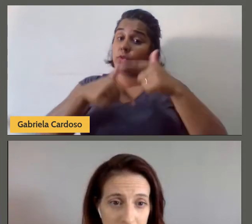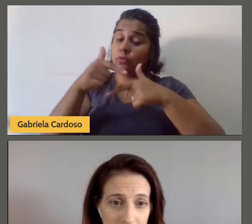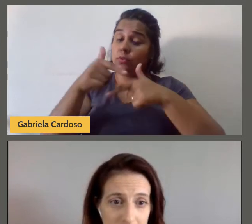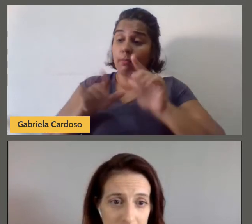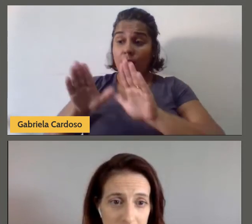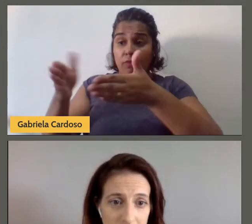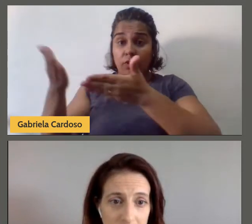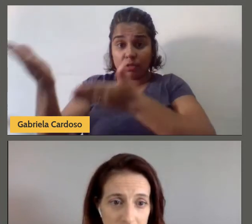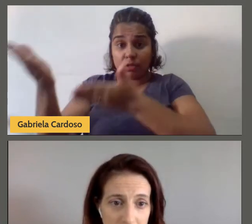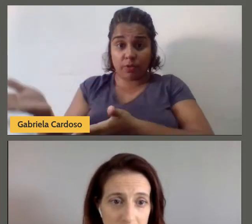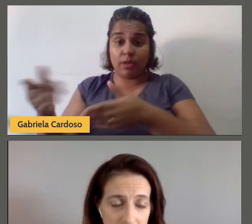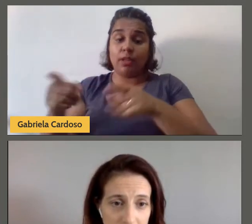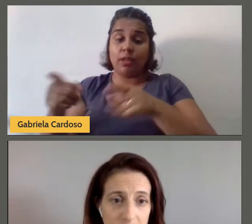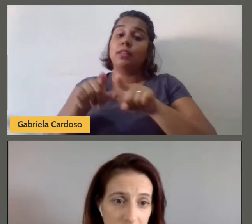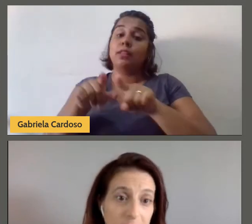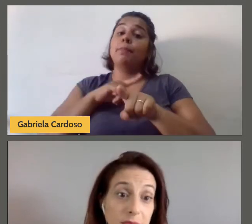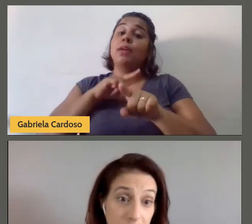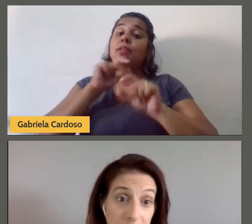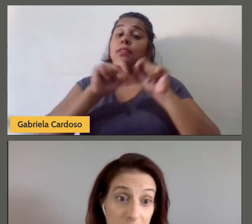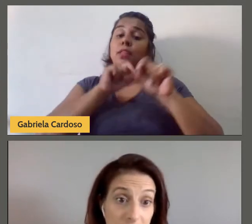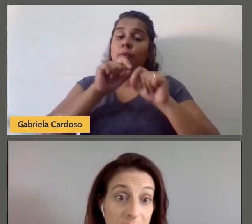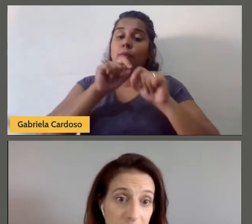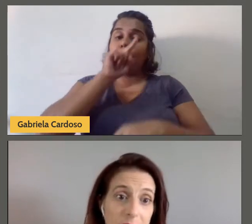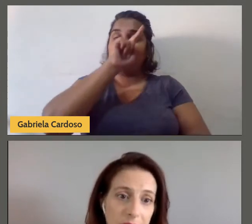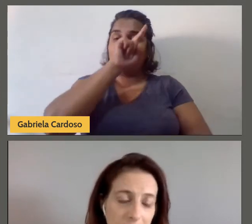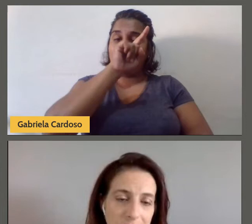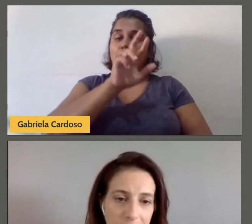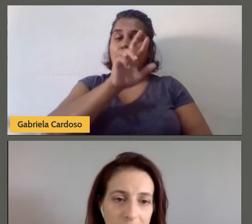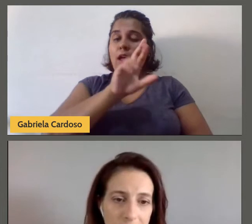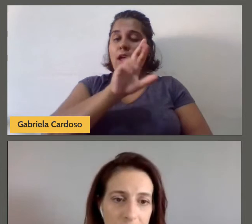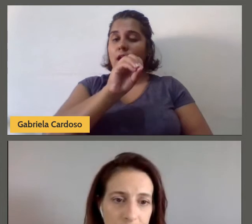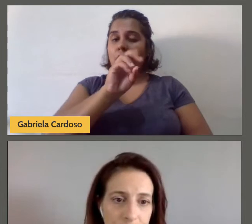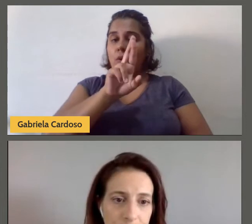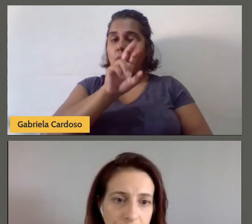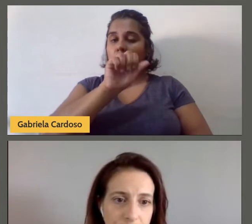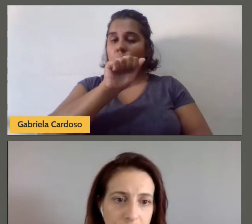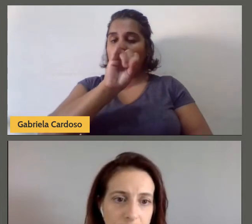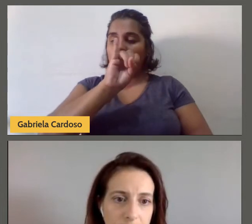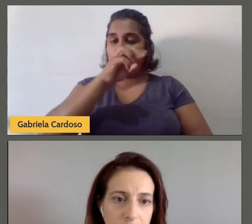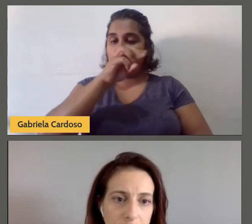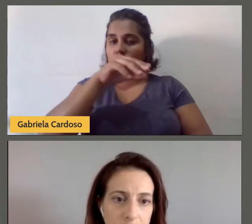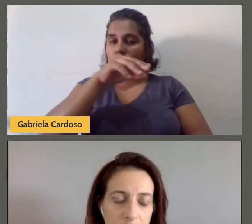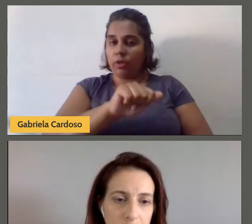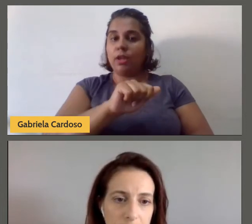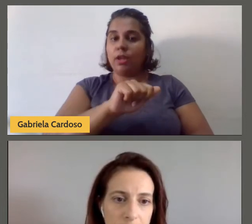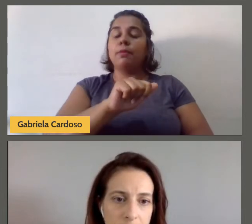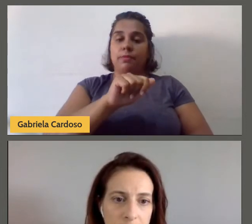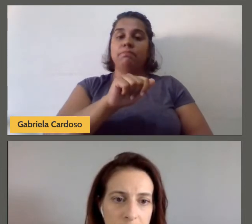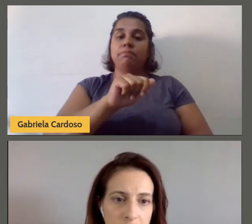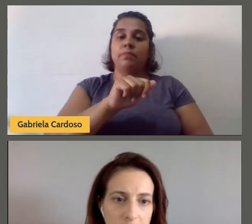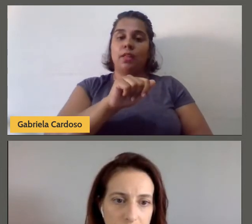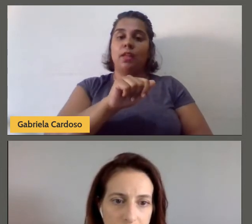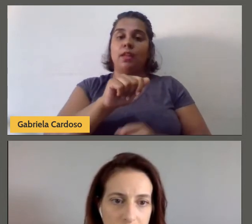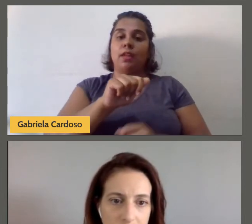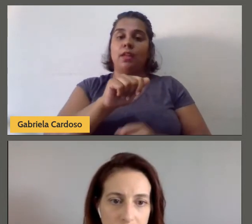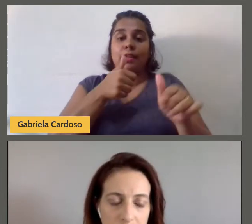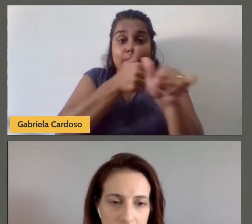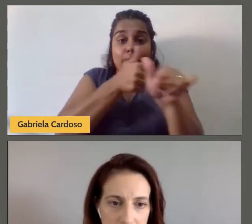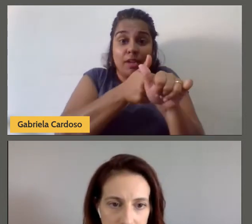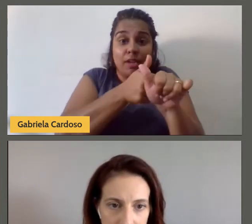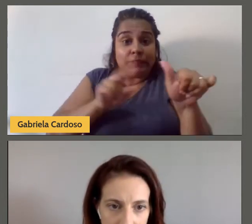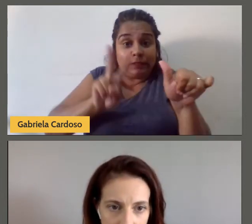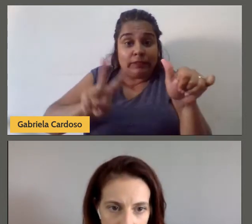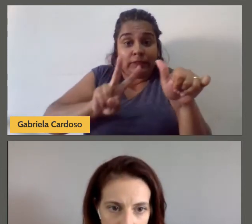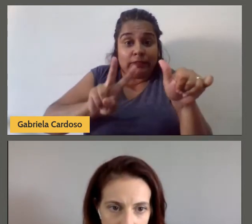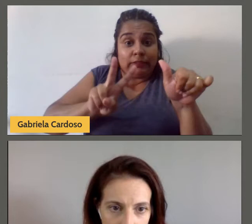né, em Roraima, na fronteira com a Venezuela, então lá é um fluxo ainda maior. Mas, fora desse contexto, e vamos dizer,